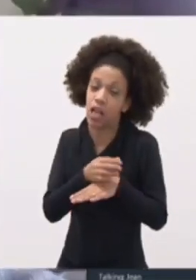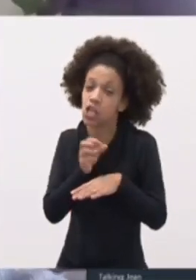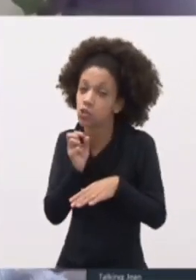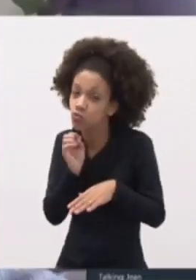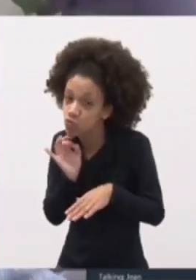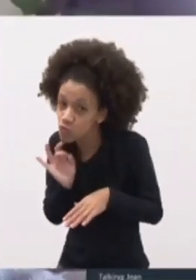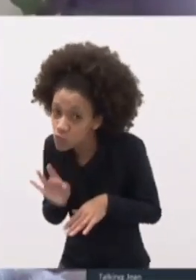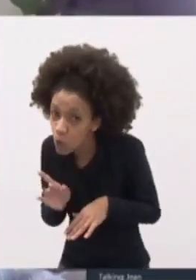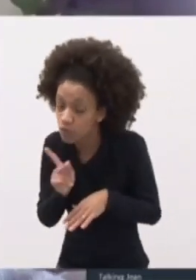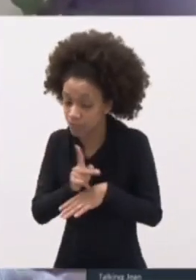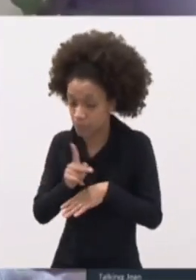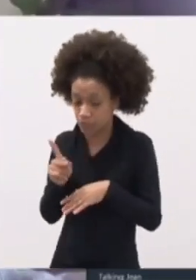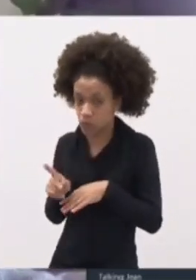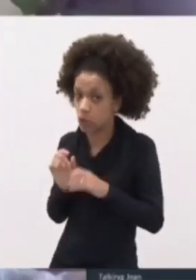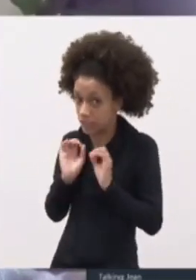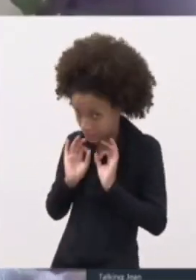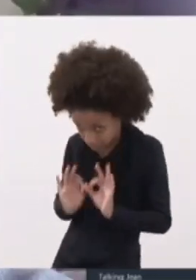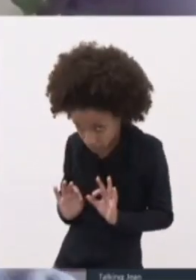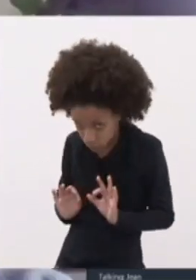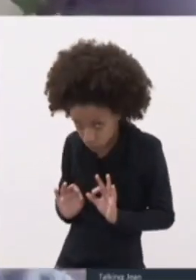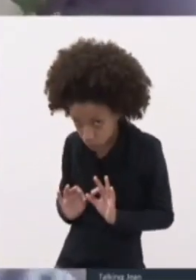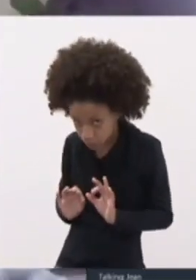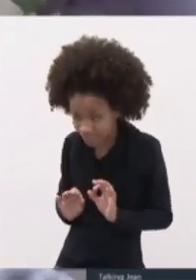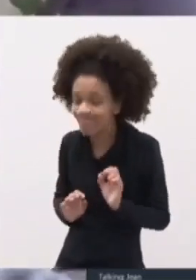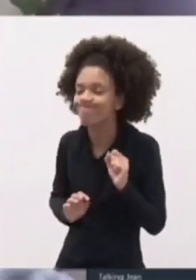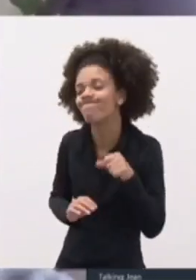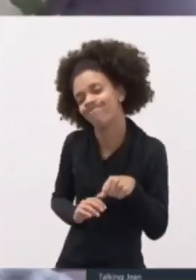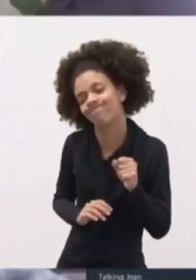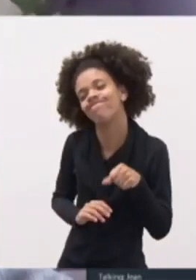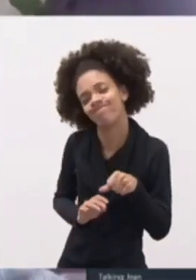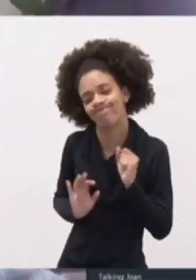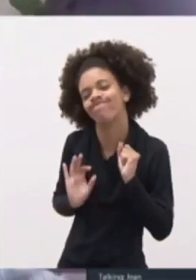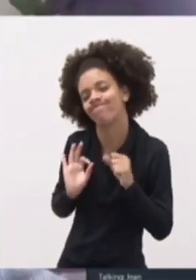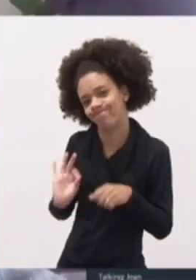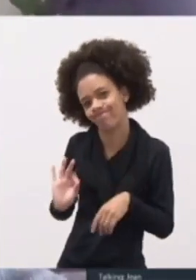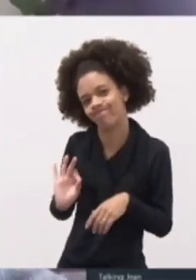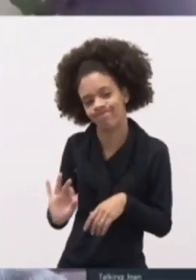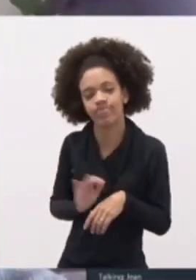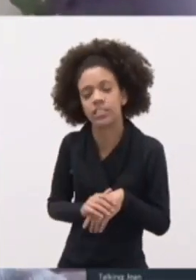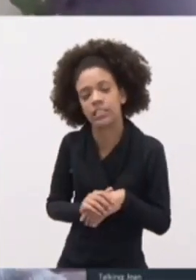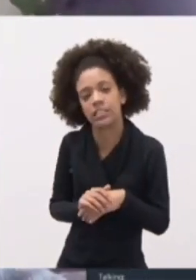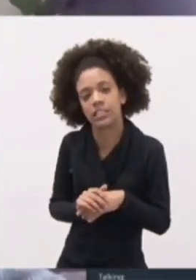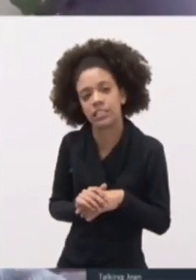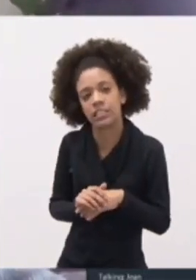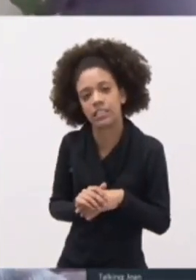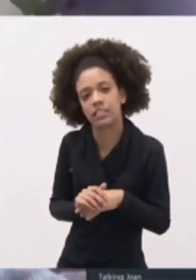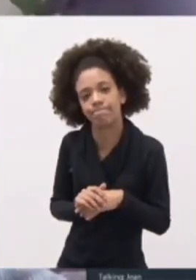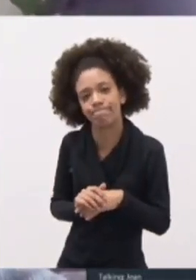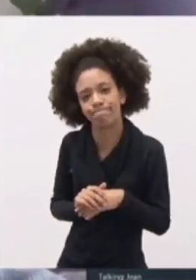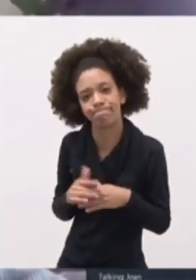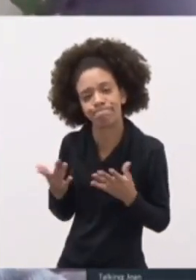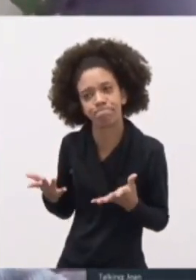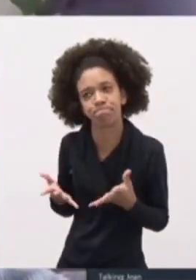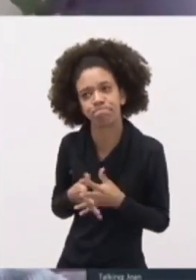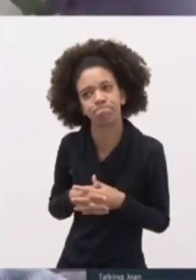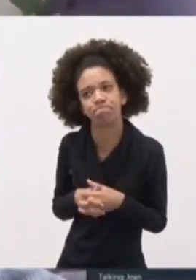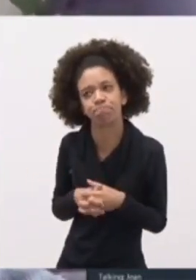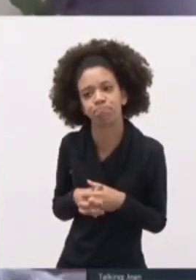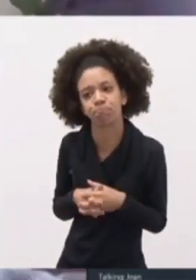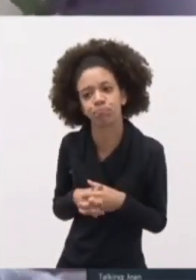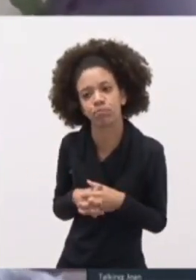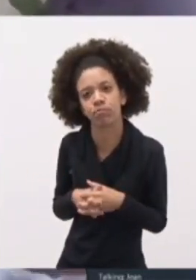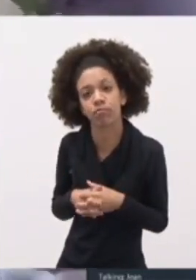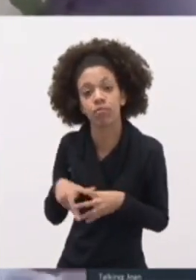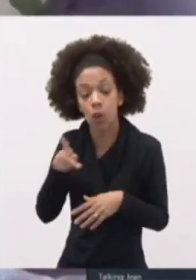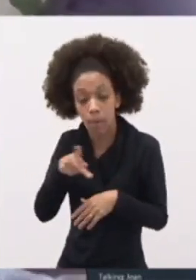condição de professor, certo? Sim, sim, tá certinho. A- o pessoal